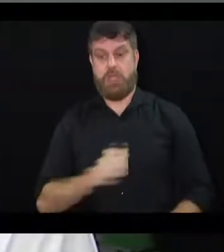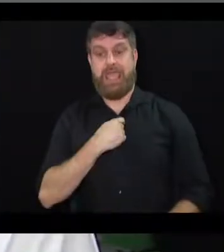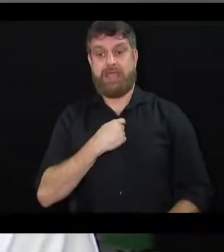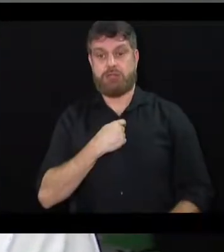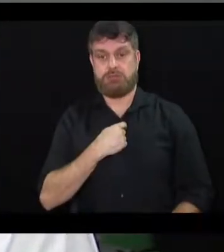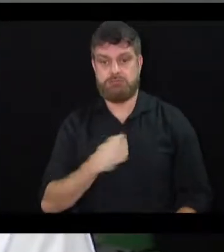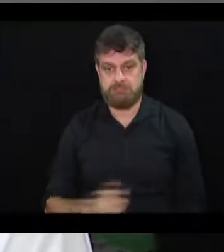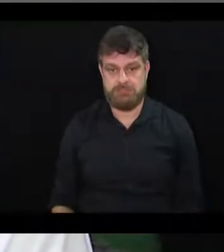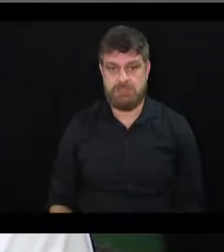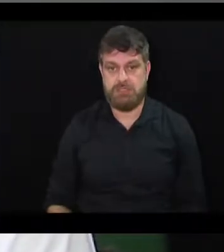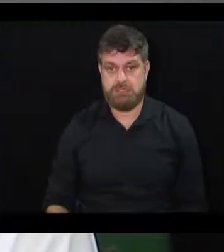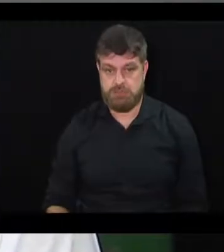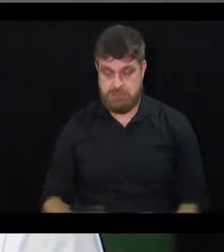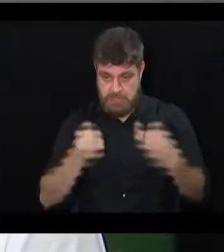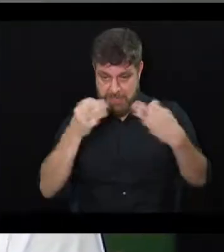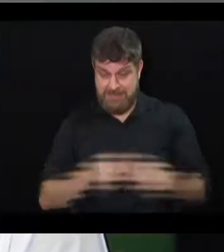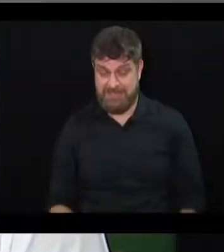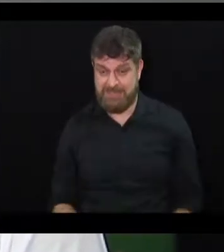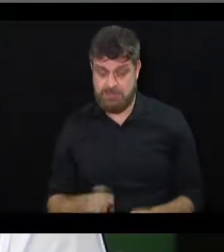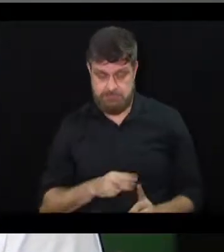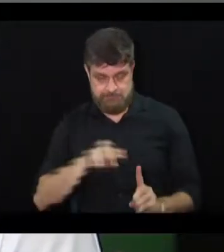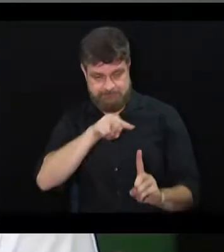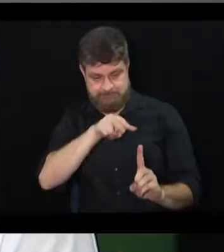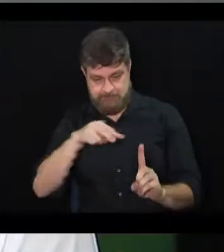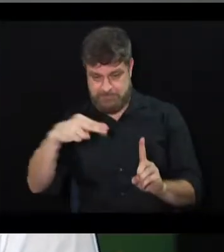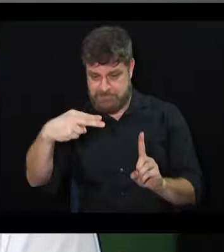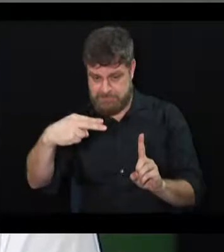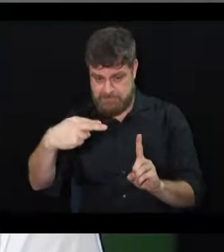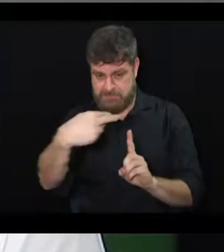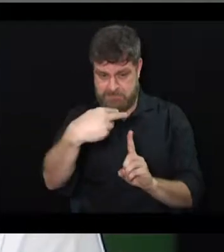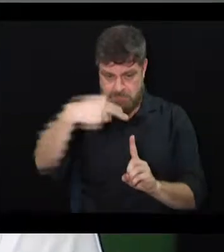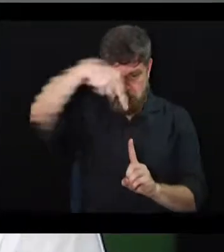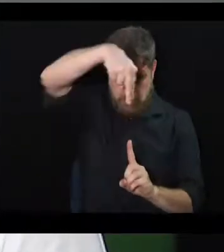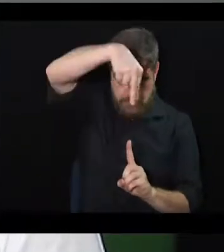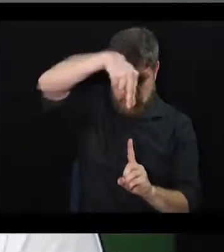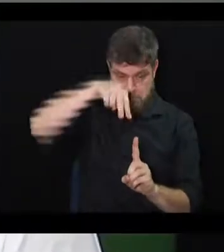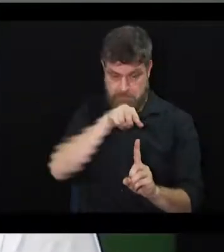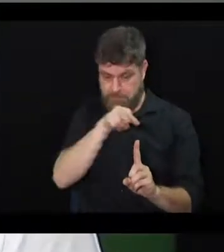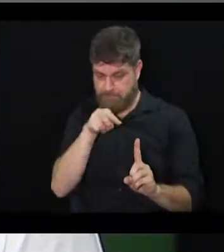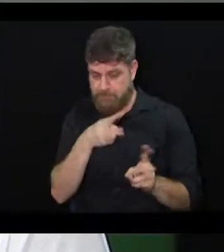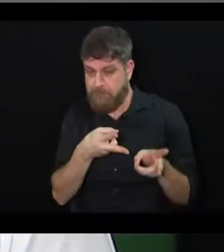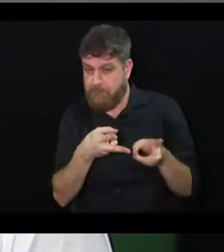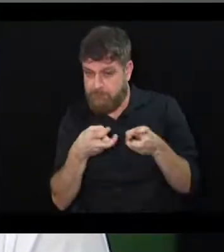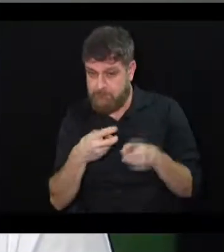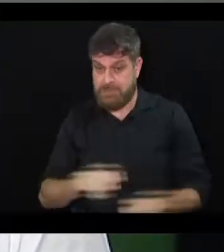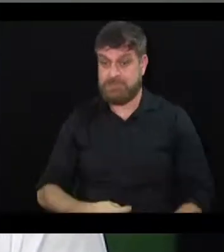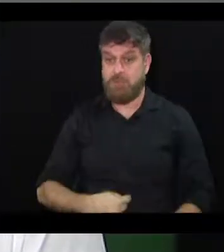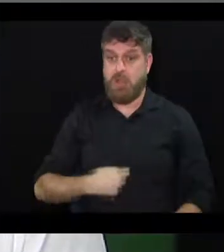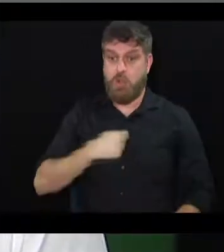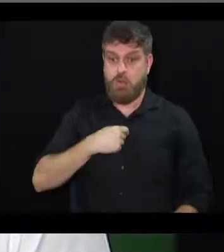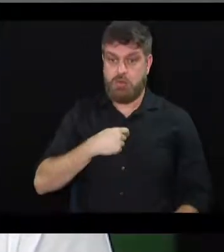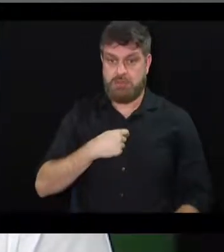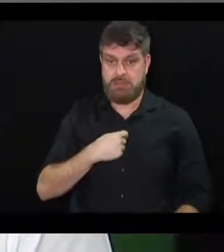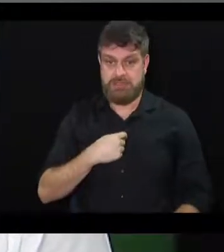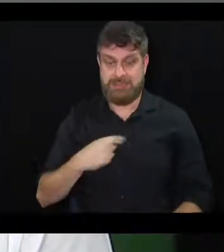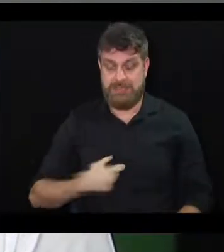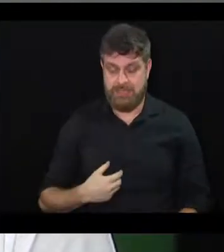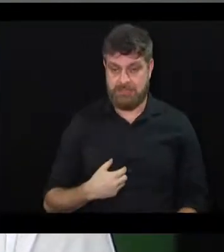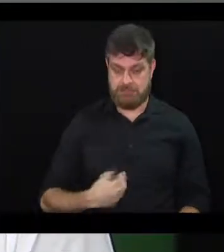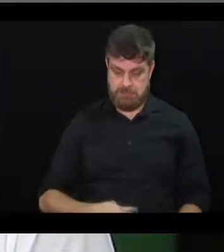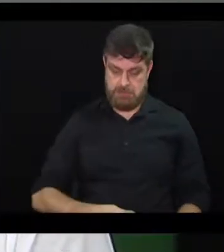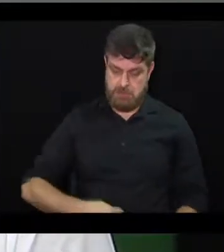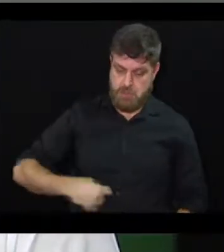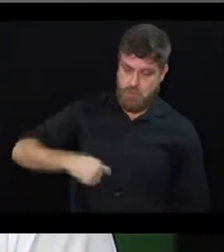que é um desvio tridimensional. O que é tridimensional? Quando eu olho o paciente de frente, a pessoa de frente, ela tem uma coluna que é um C ou